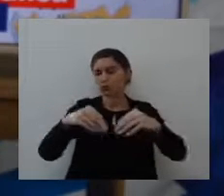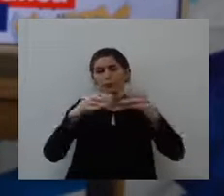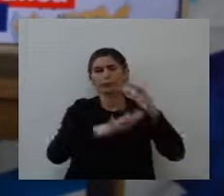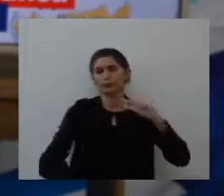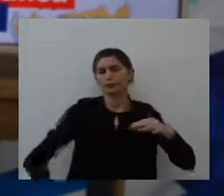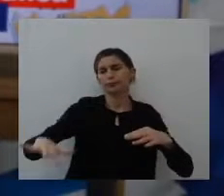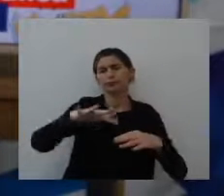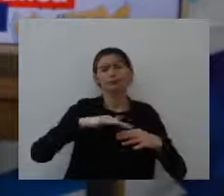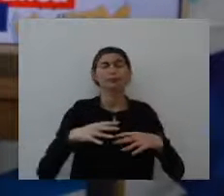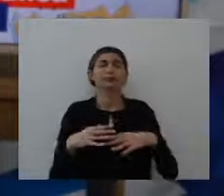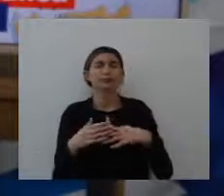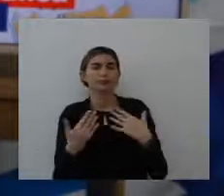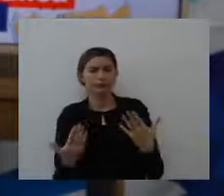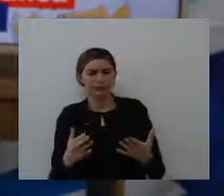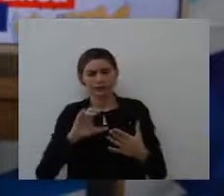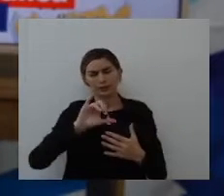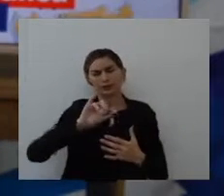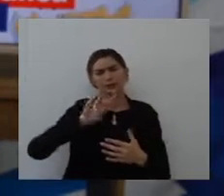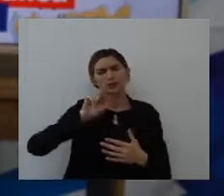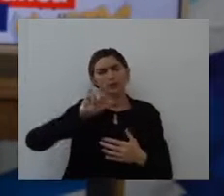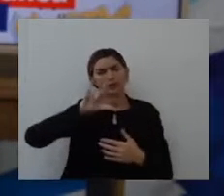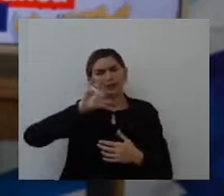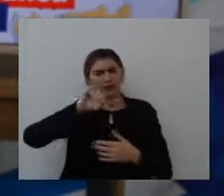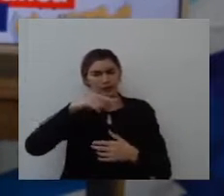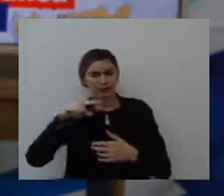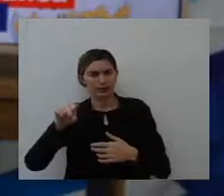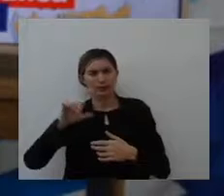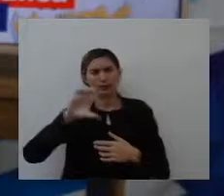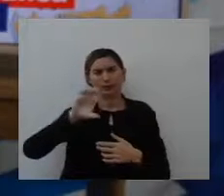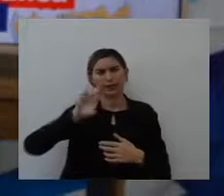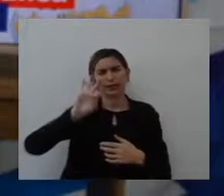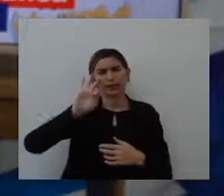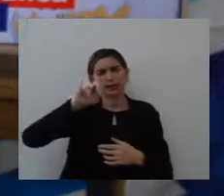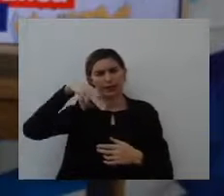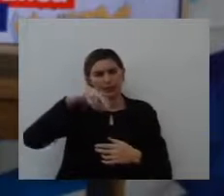região. A civilização cretense,